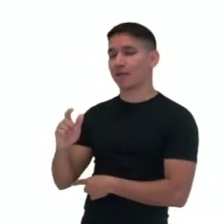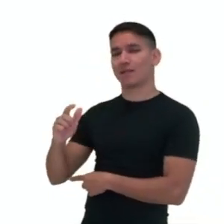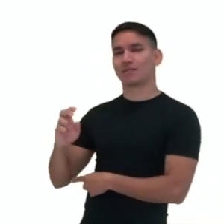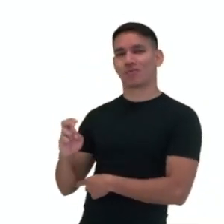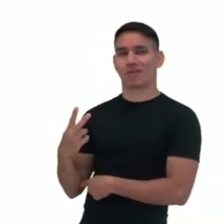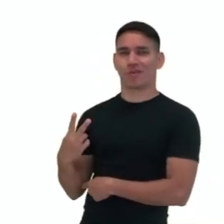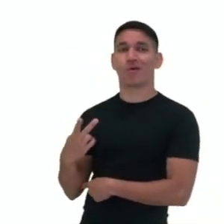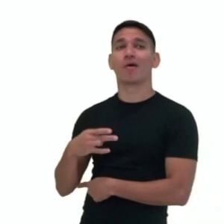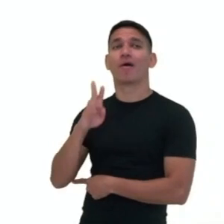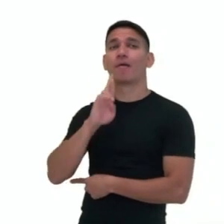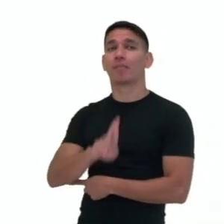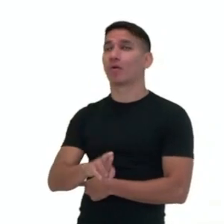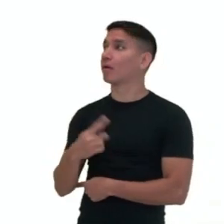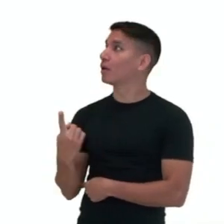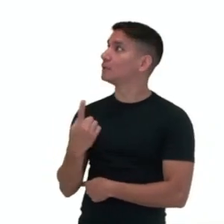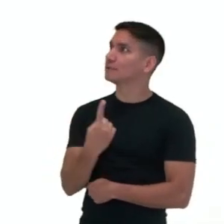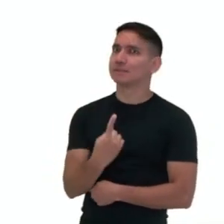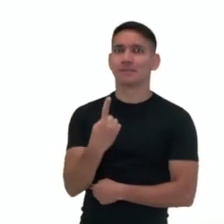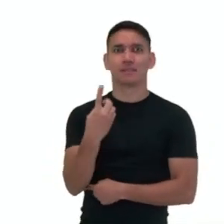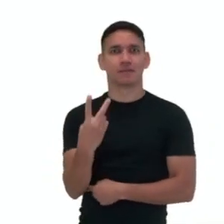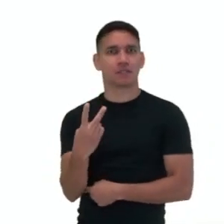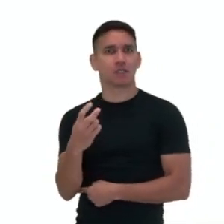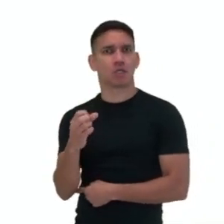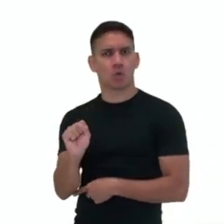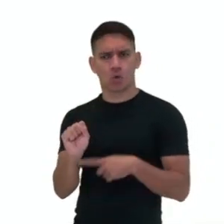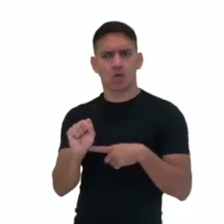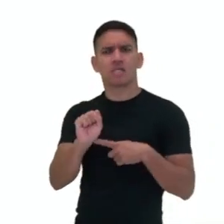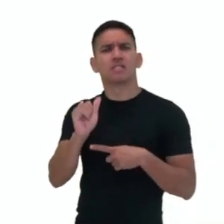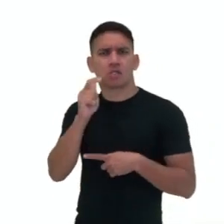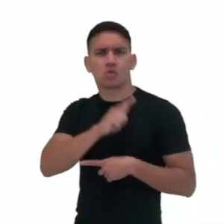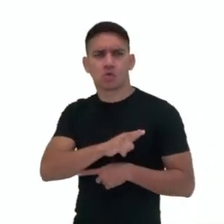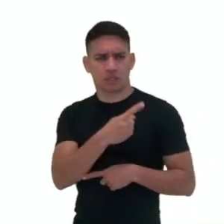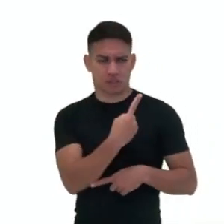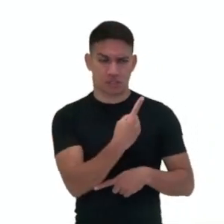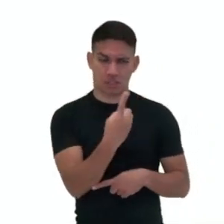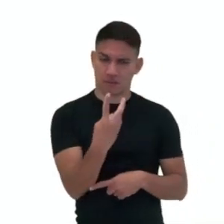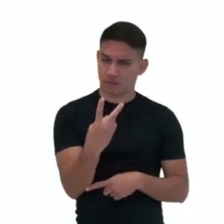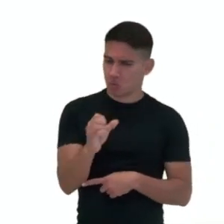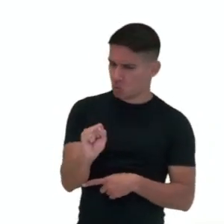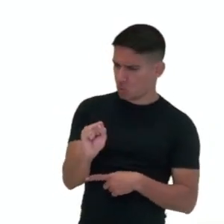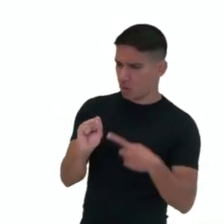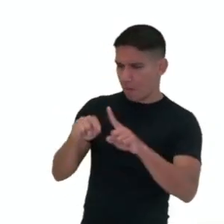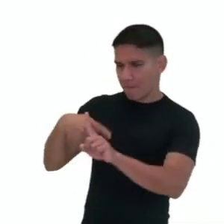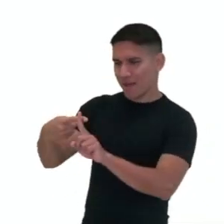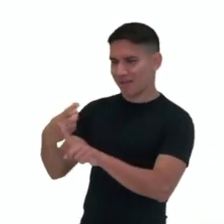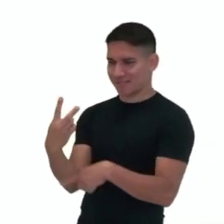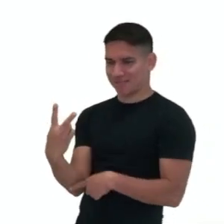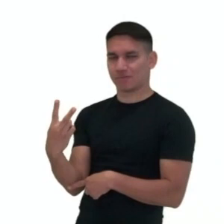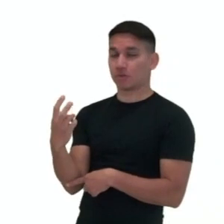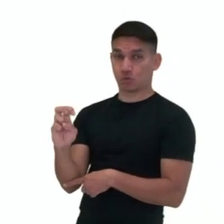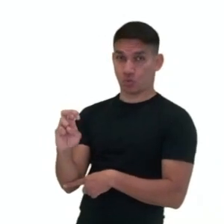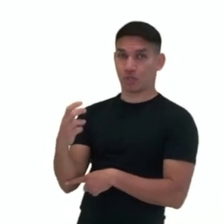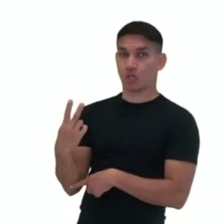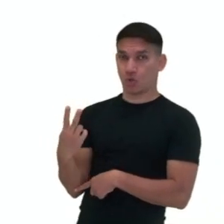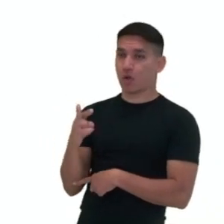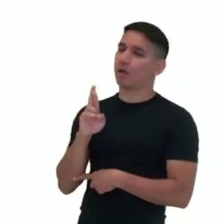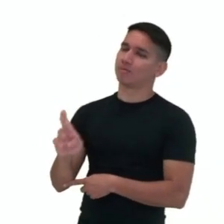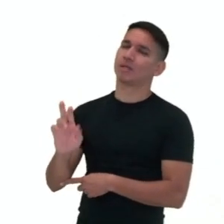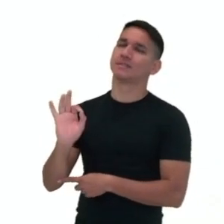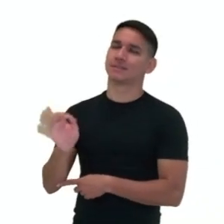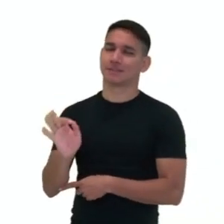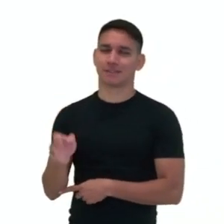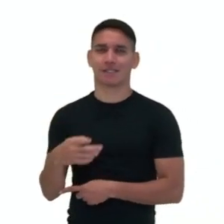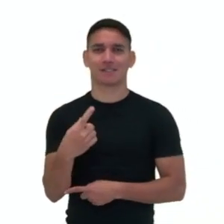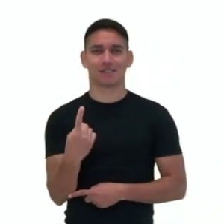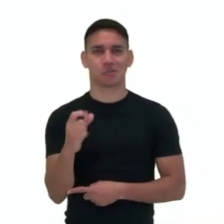Então, ele é 128. E se você somar 128 mais 52, certamente vai dar 180. Beleza? Então, tá bom,